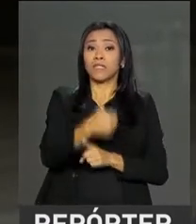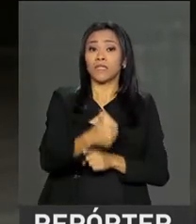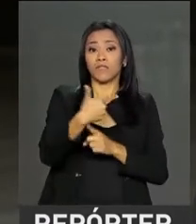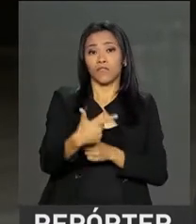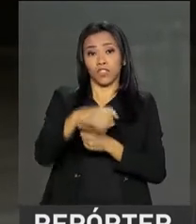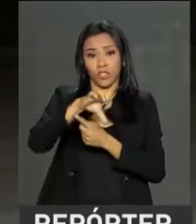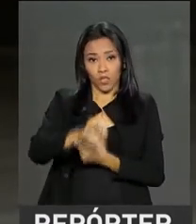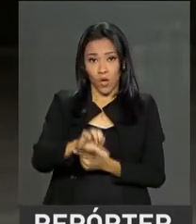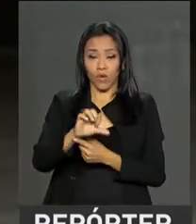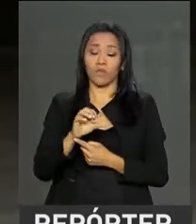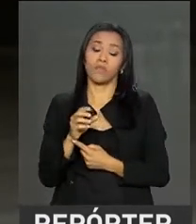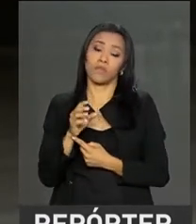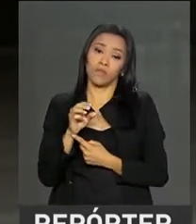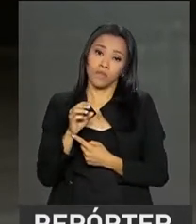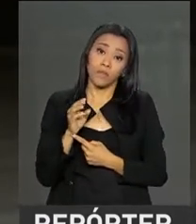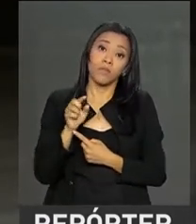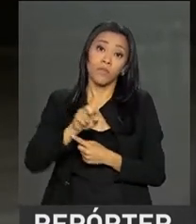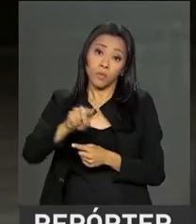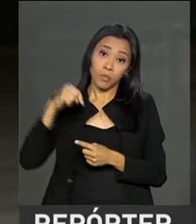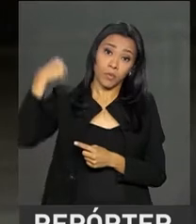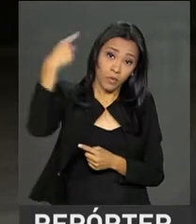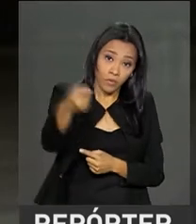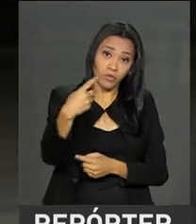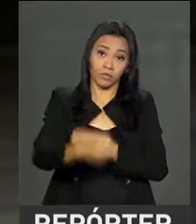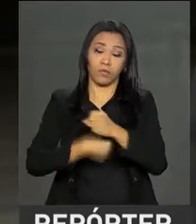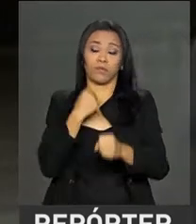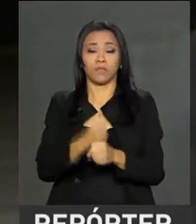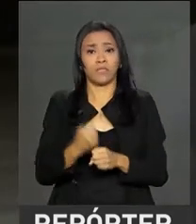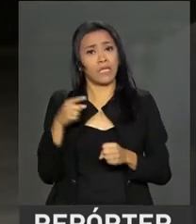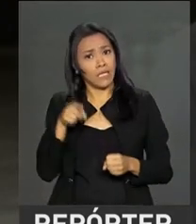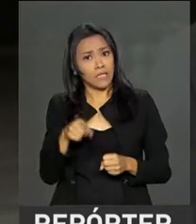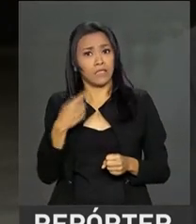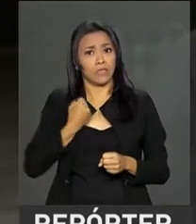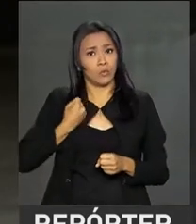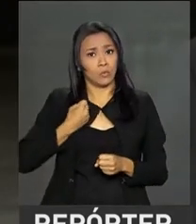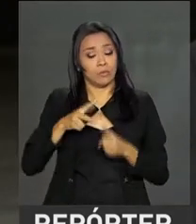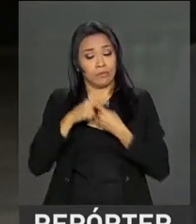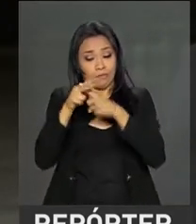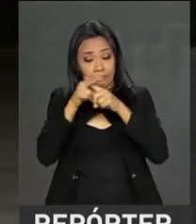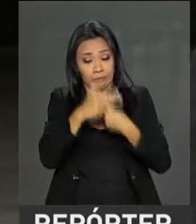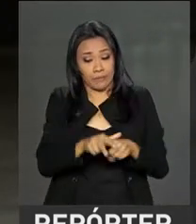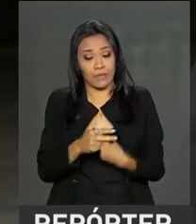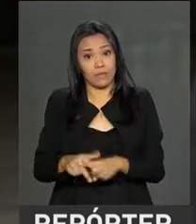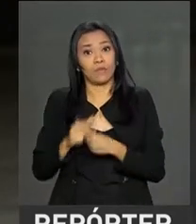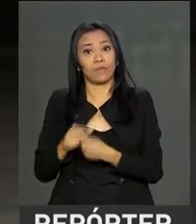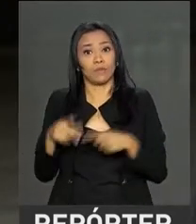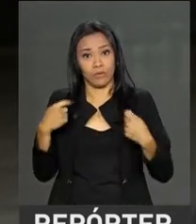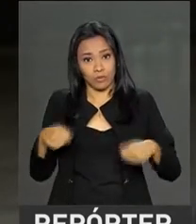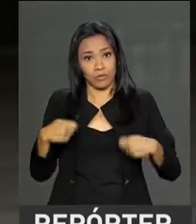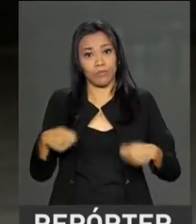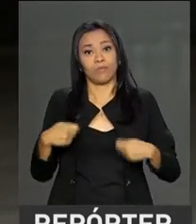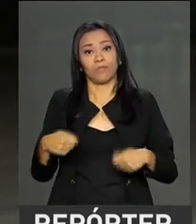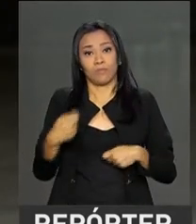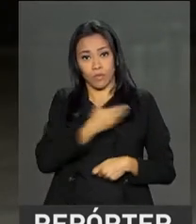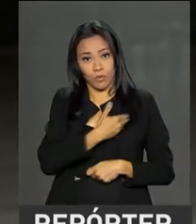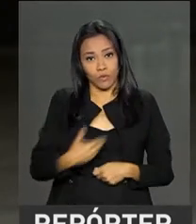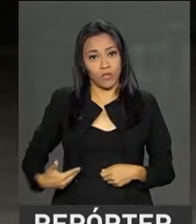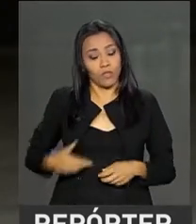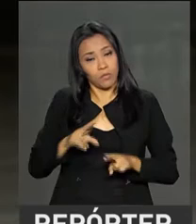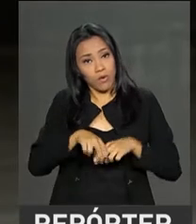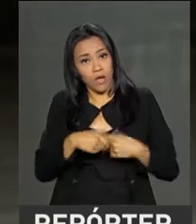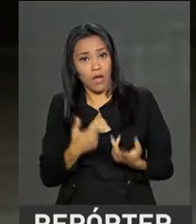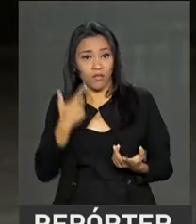de reais para 2018 mas esses números eles tiveram que ser revistos aí pelo governo em função de uma expectativa